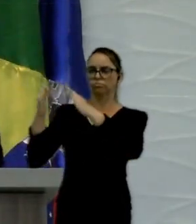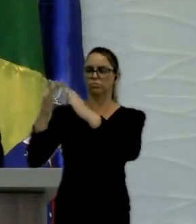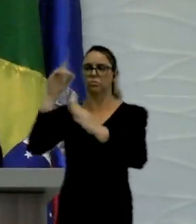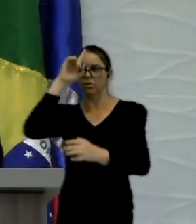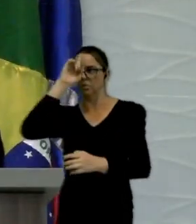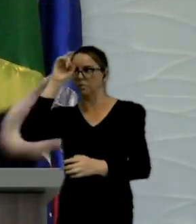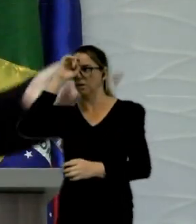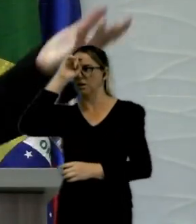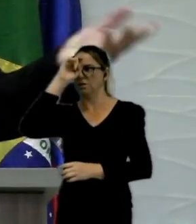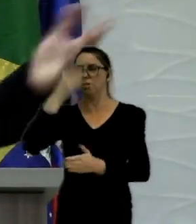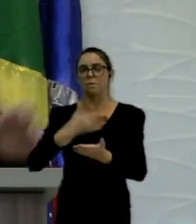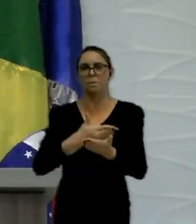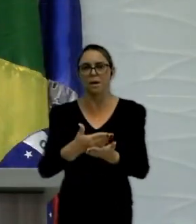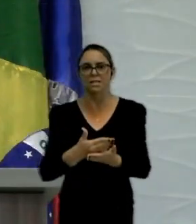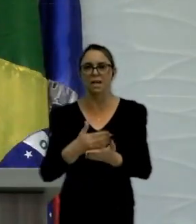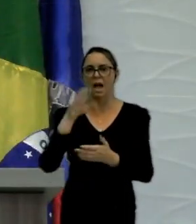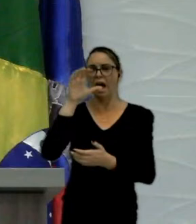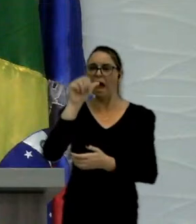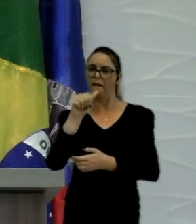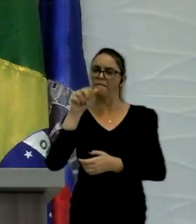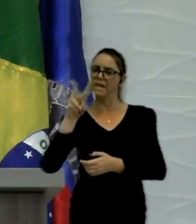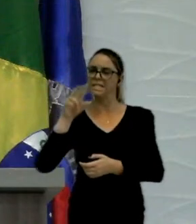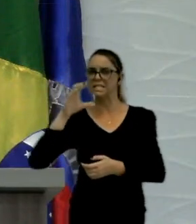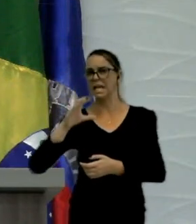AVC. Essa saúde que existe que melhorou.